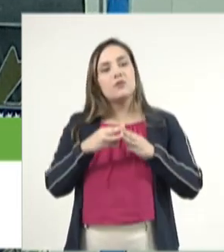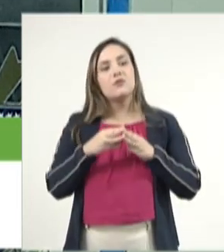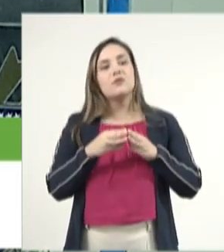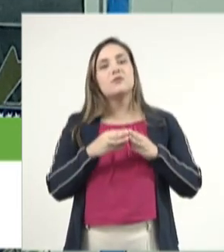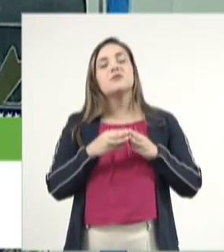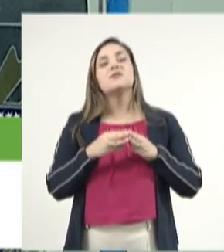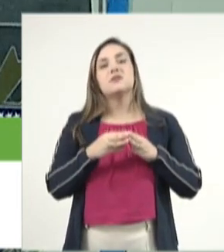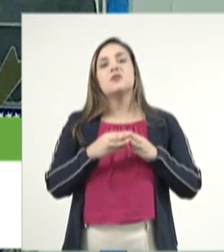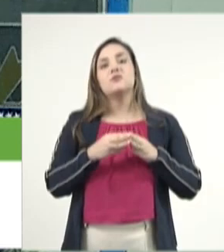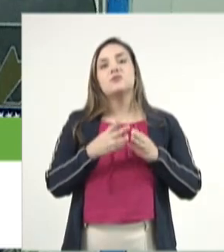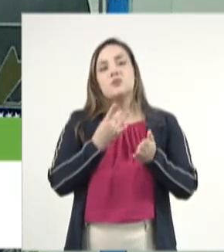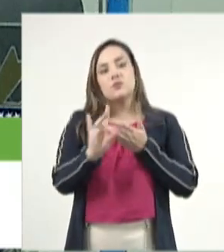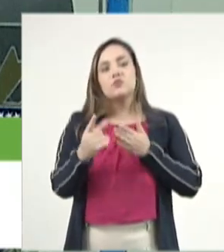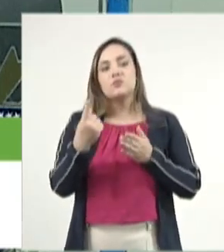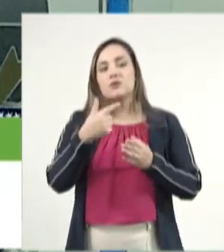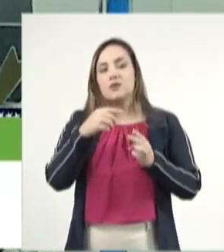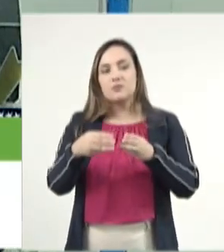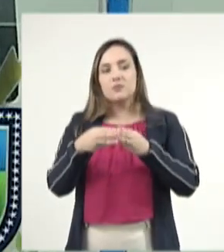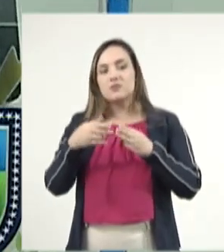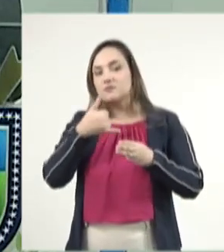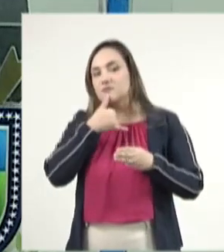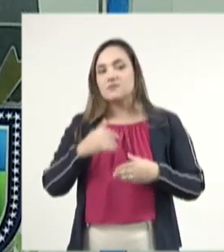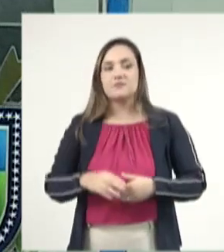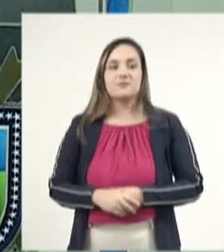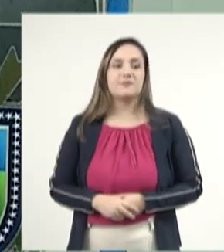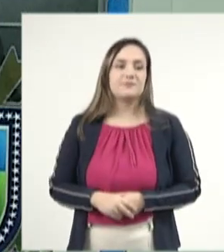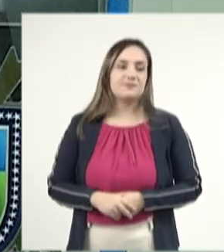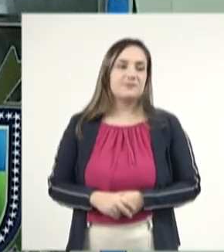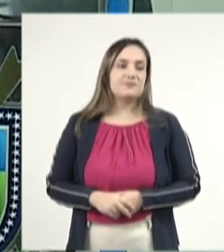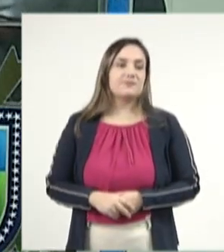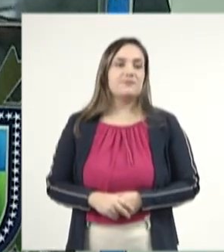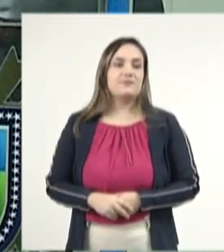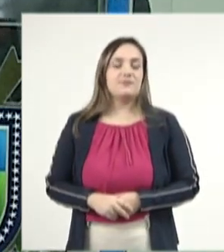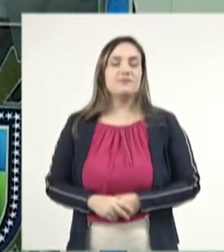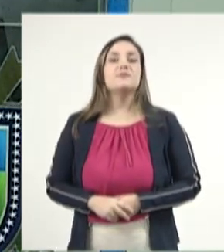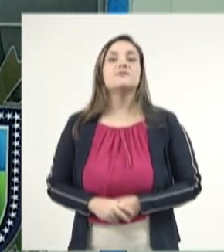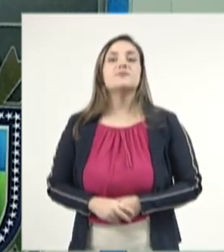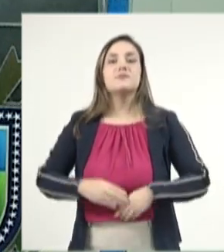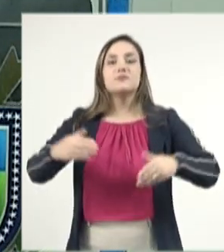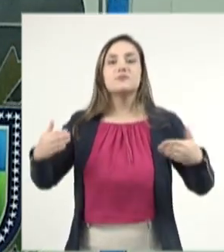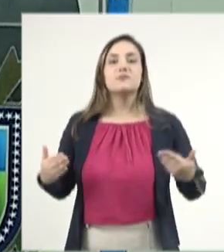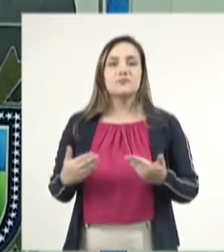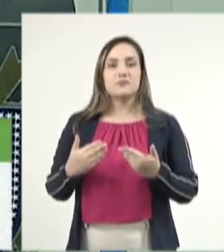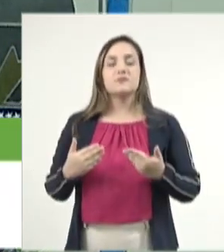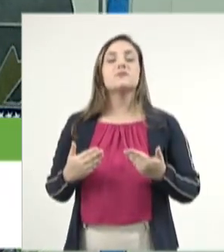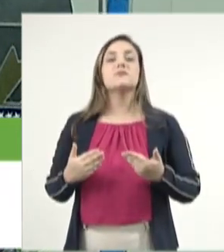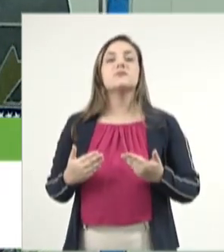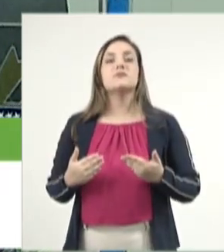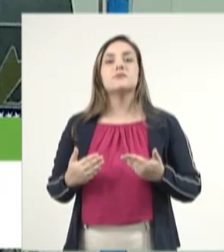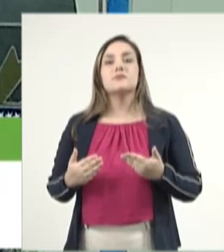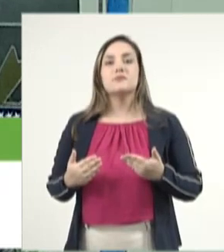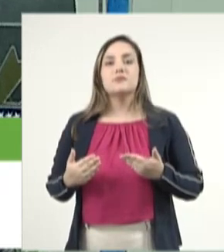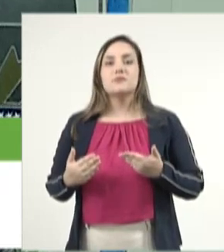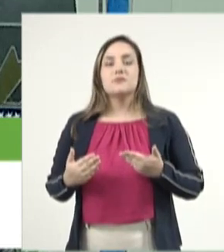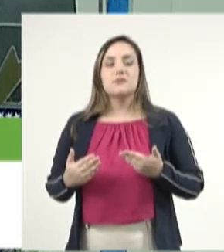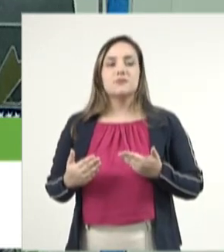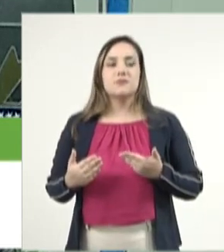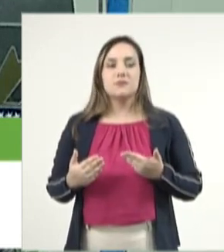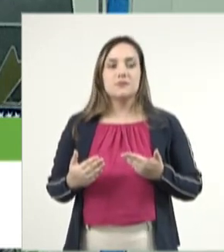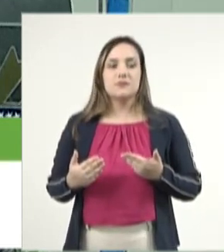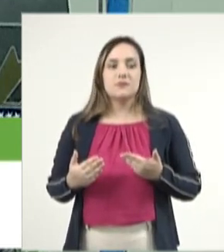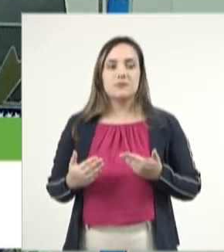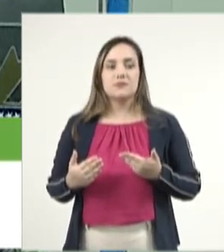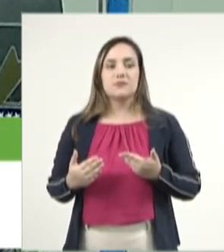pesar. Vamos falar agora do deputado Pedro Kemp. Logo no começo da sessão de hoje, ele falou da